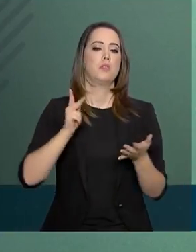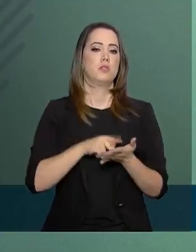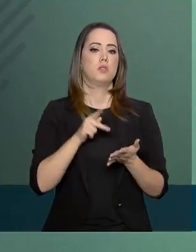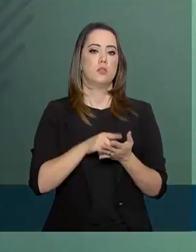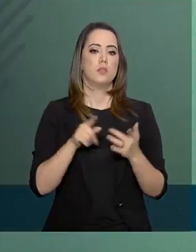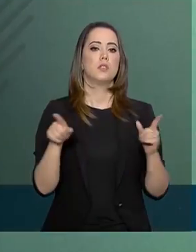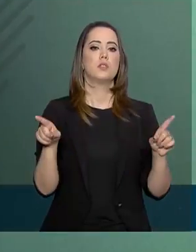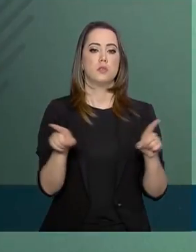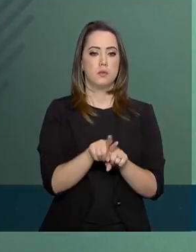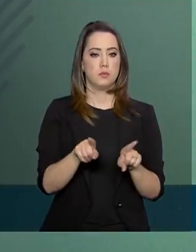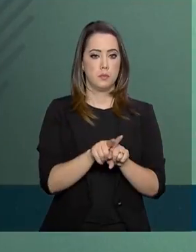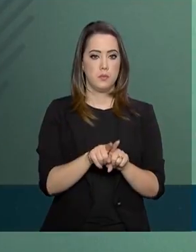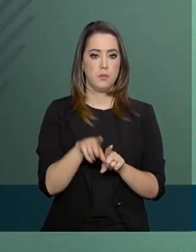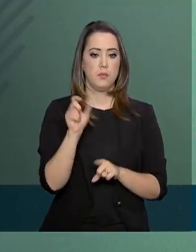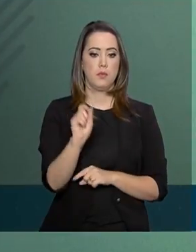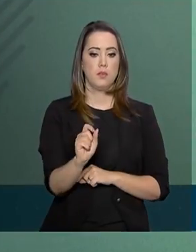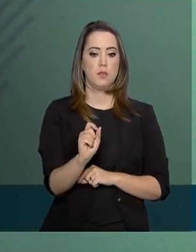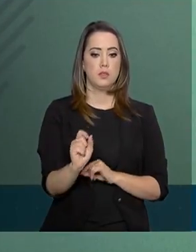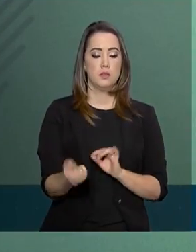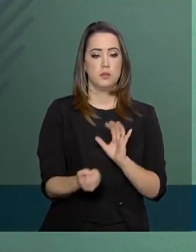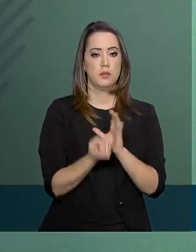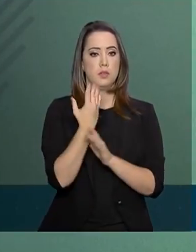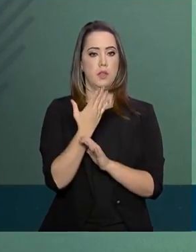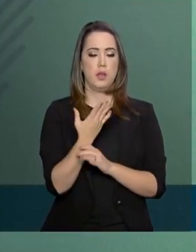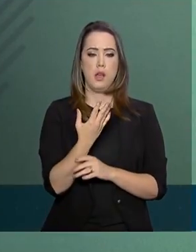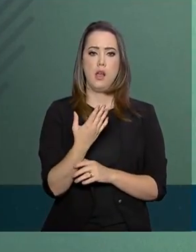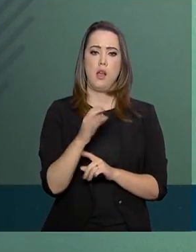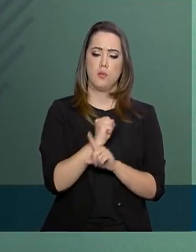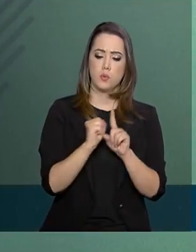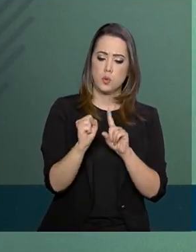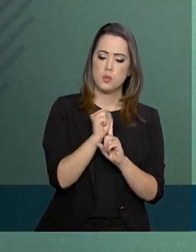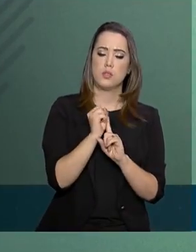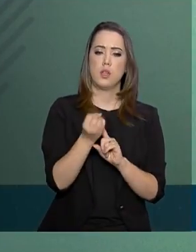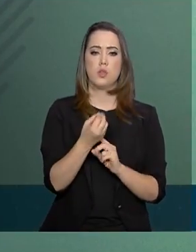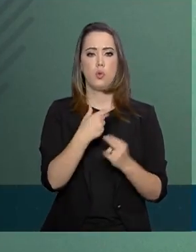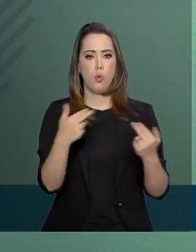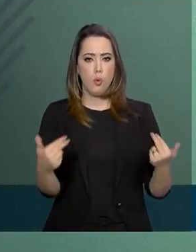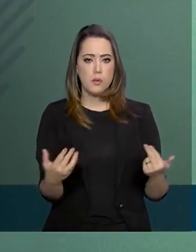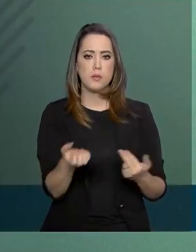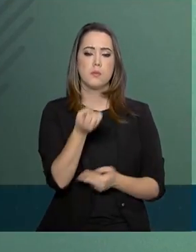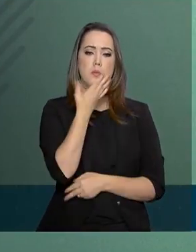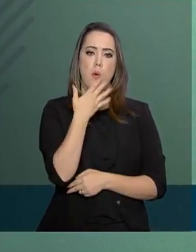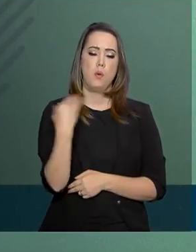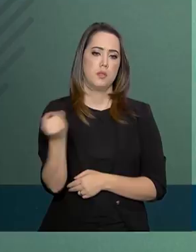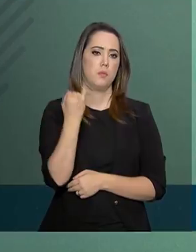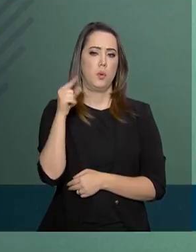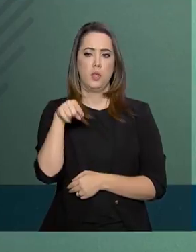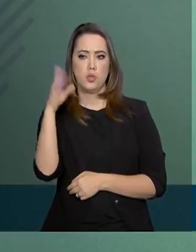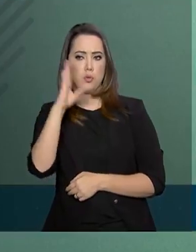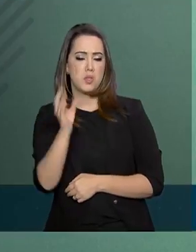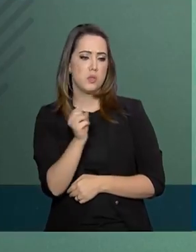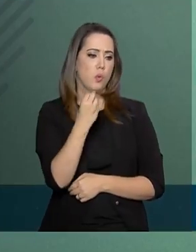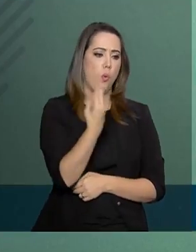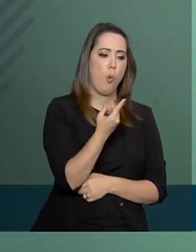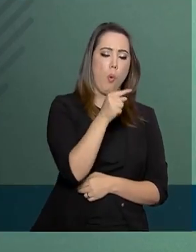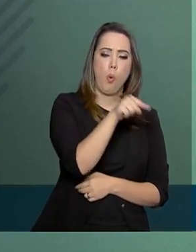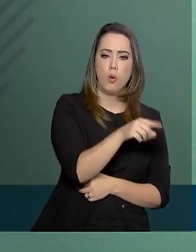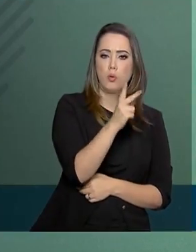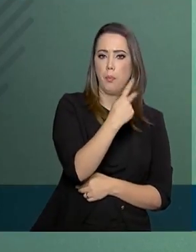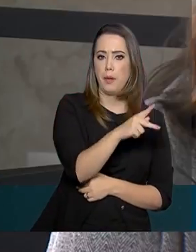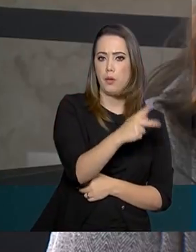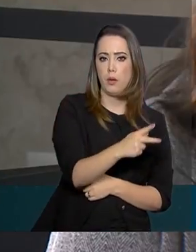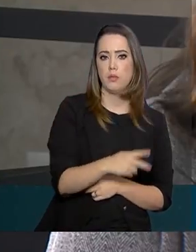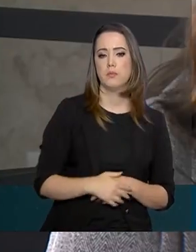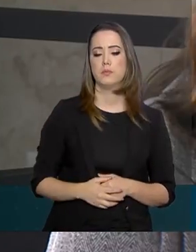também é produzir efeitos sociais que são tão importantes seja aqui do lado do brasil ou seja do lado paraguaio